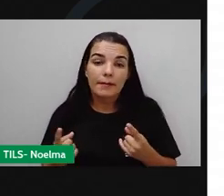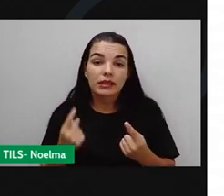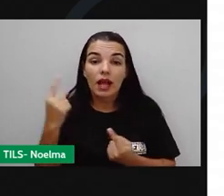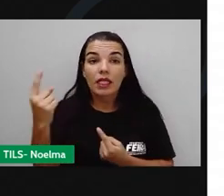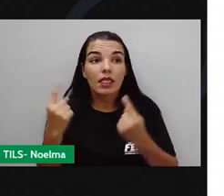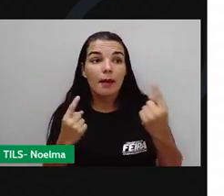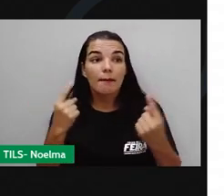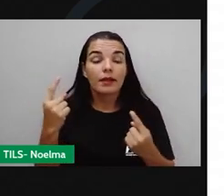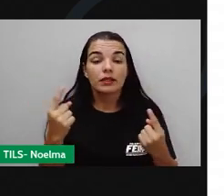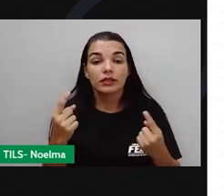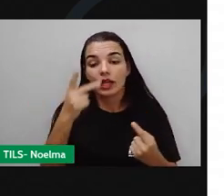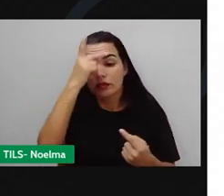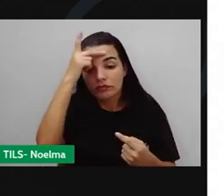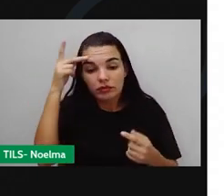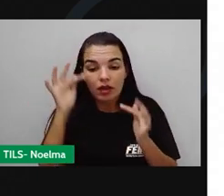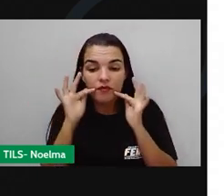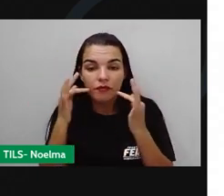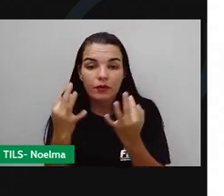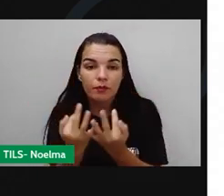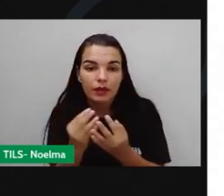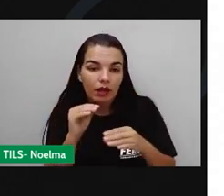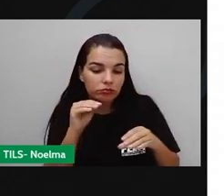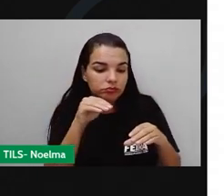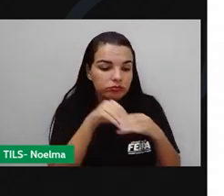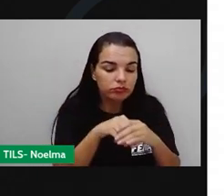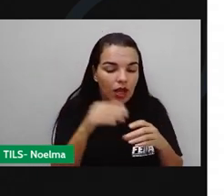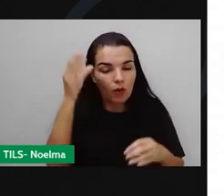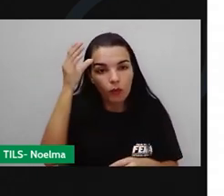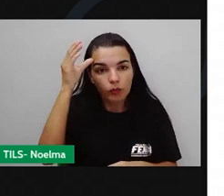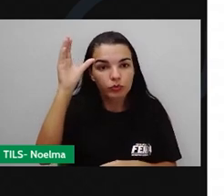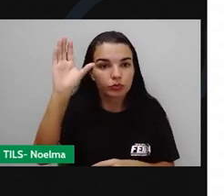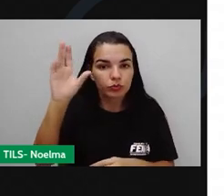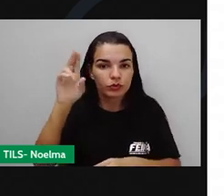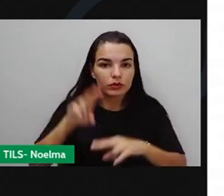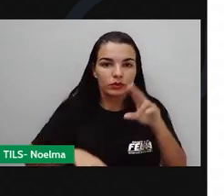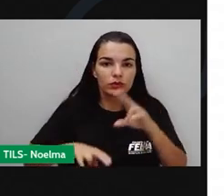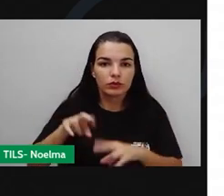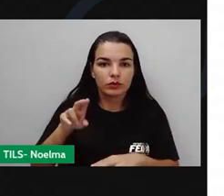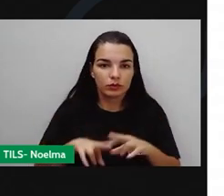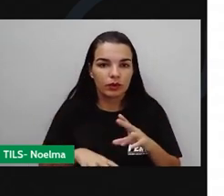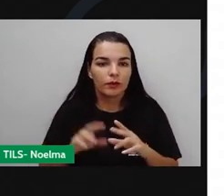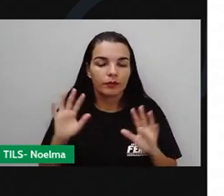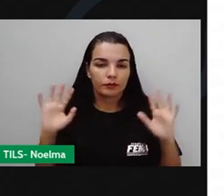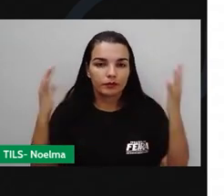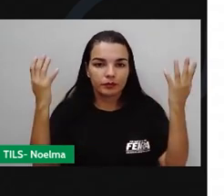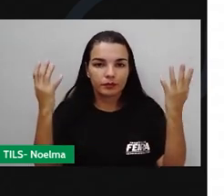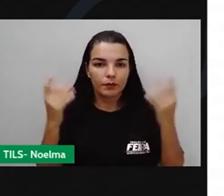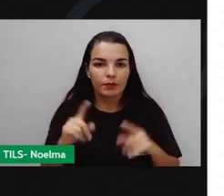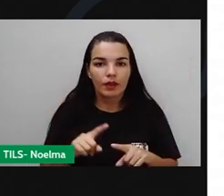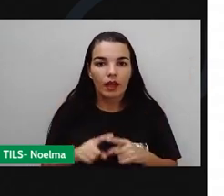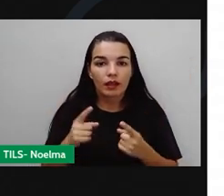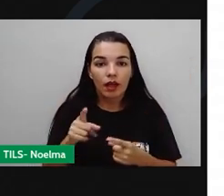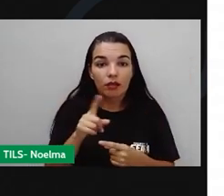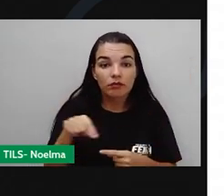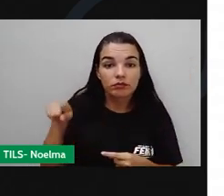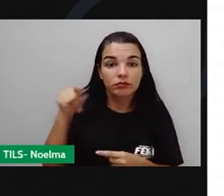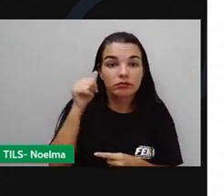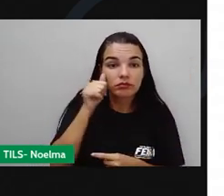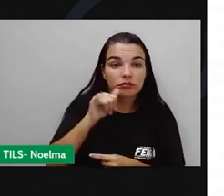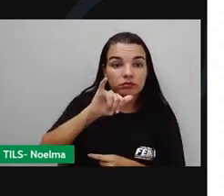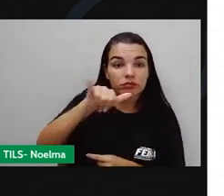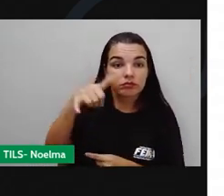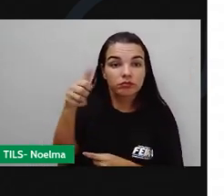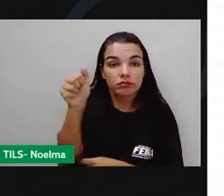da participação de pai e mãe. A Jane também realizou o terço junino na casa da família no bairro Recanto dos Pássaros Sem